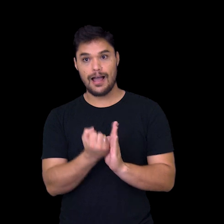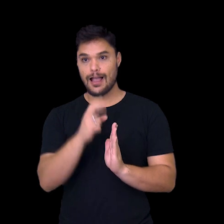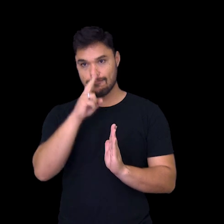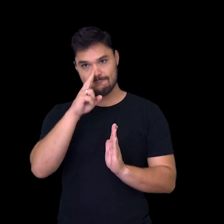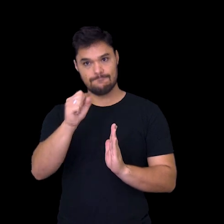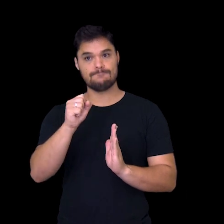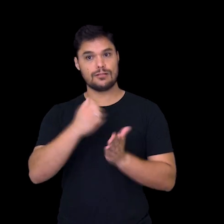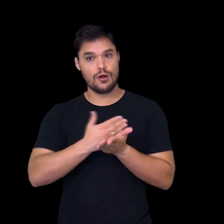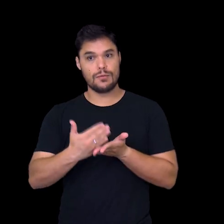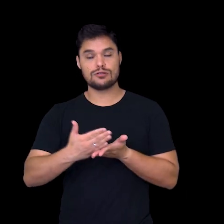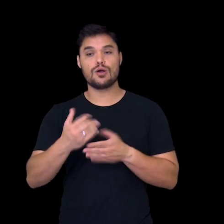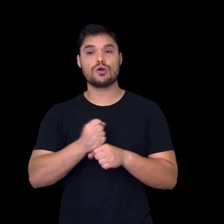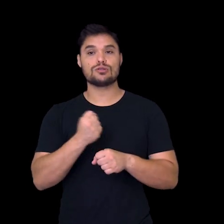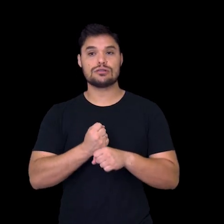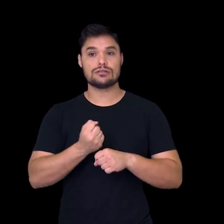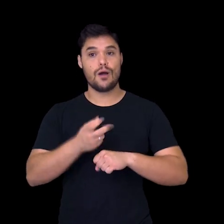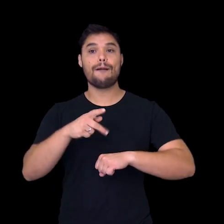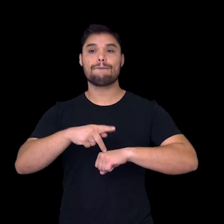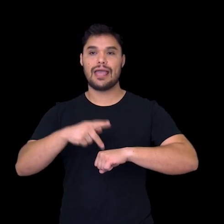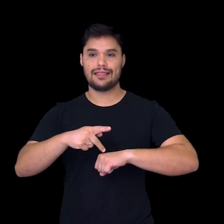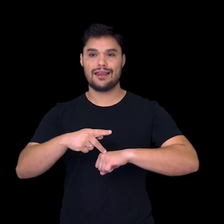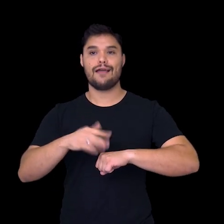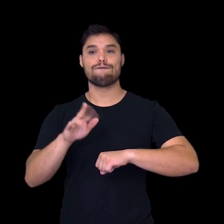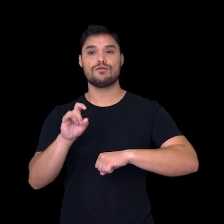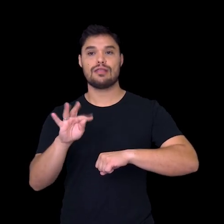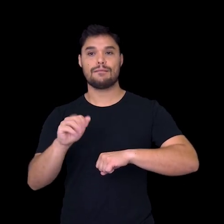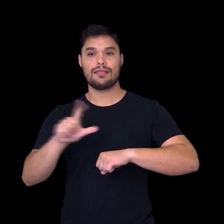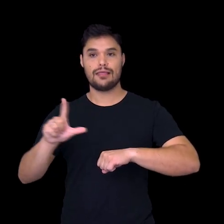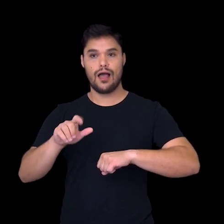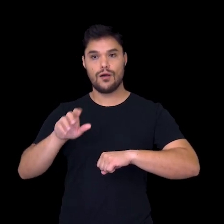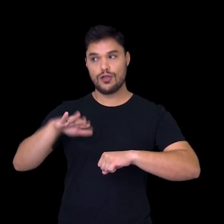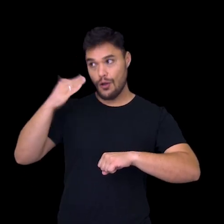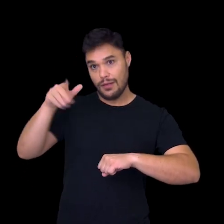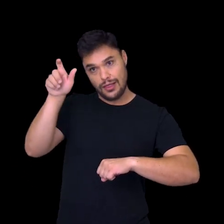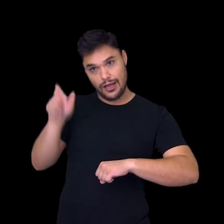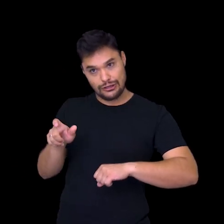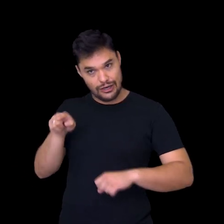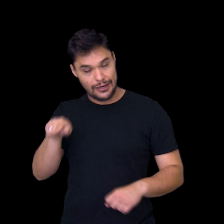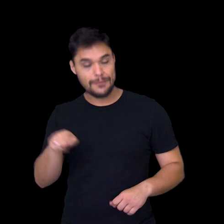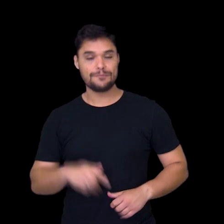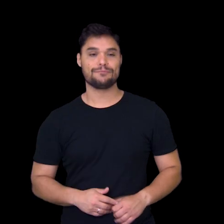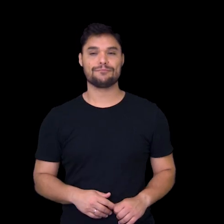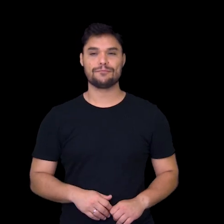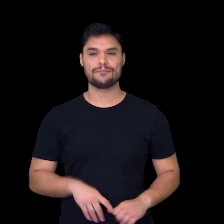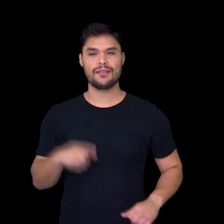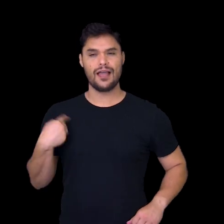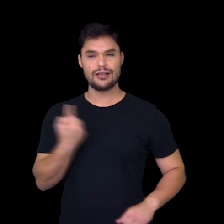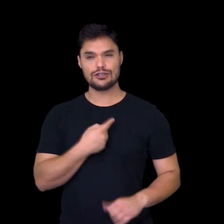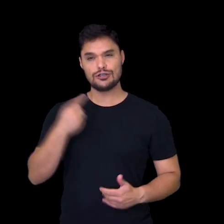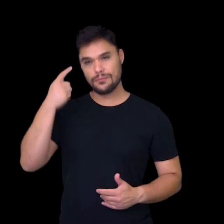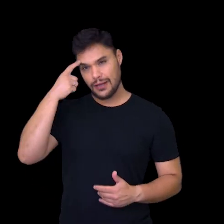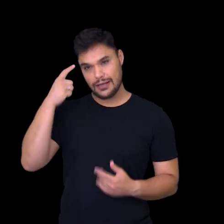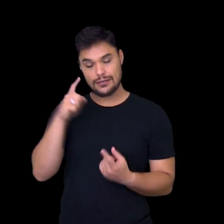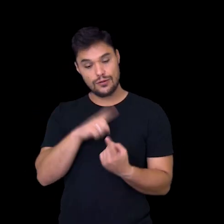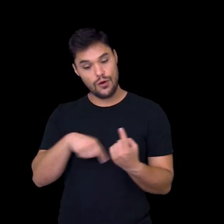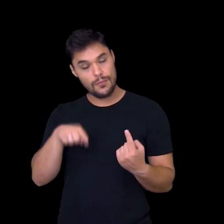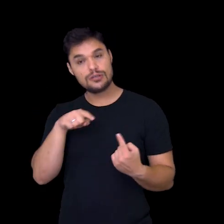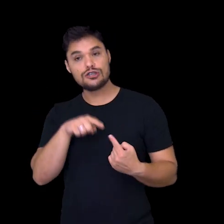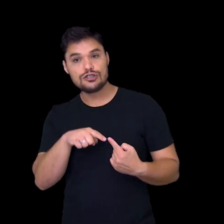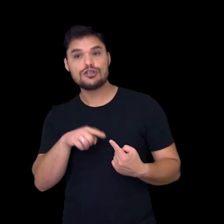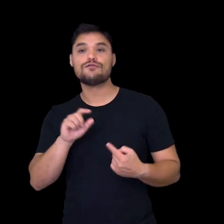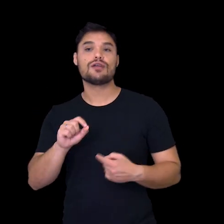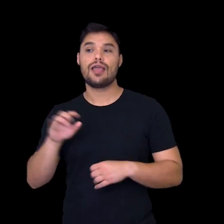a pedra fundamental está colocada lá em homenagem a ele. Quando a gente pensa na